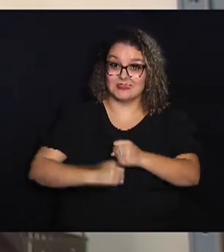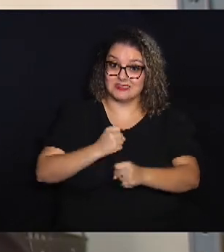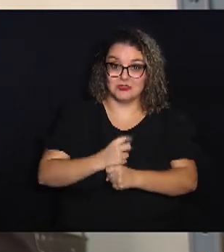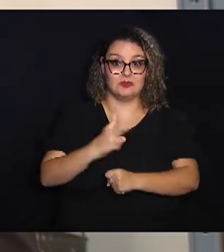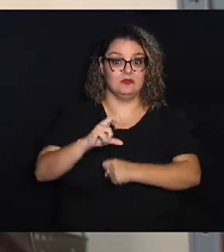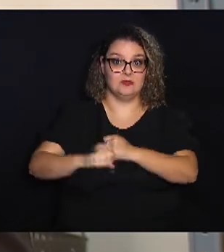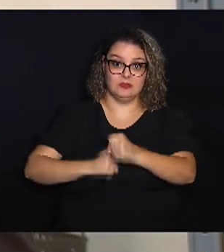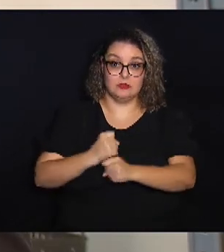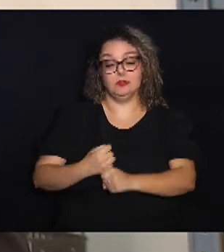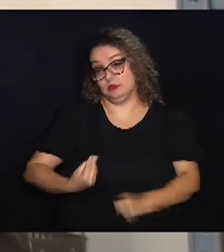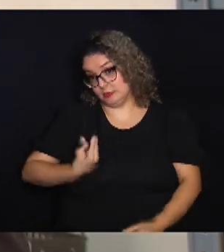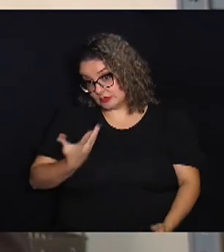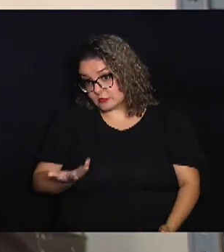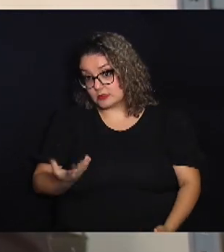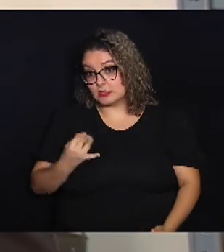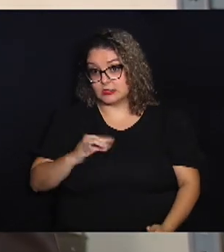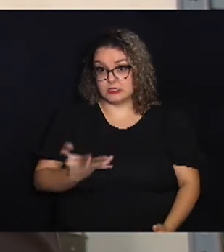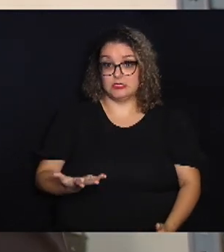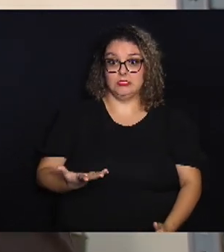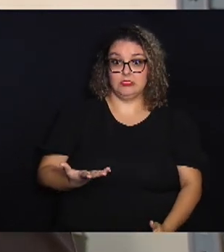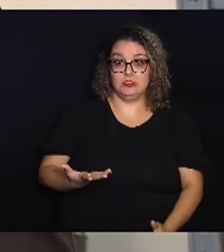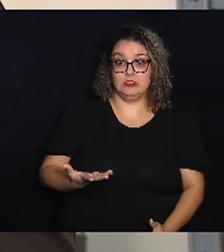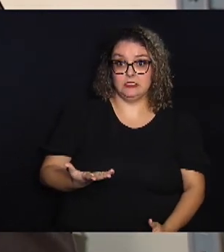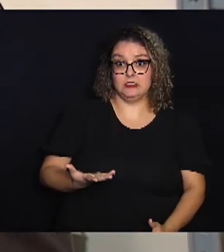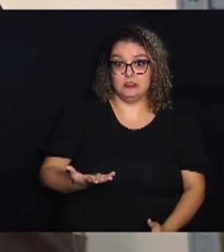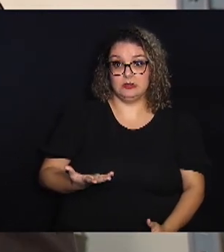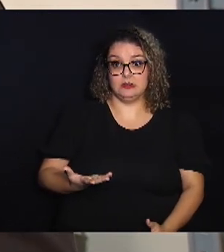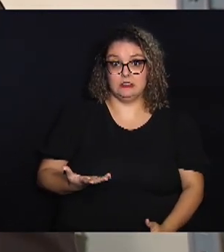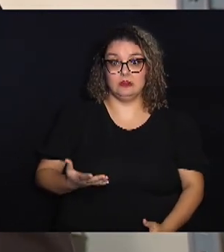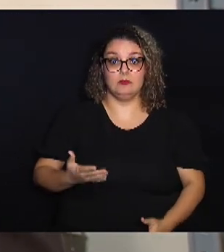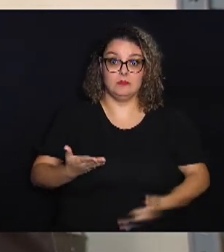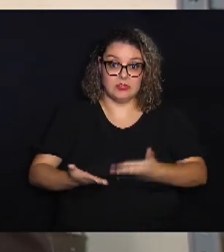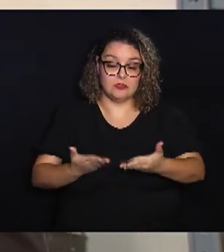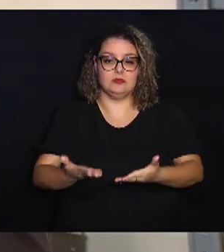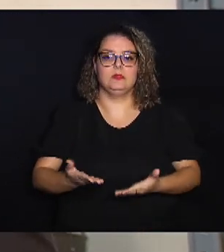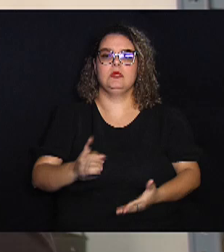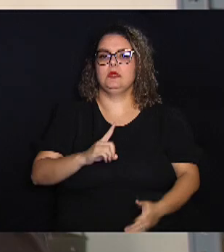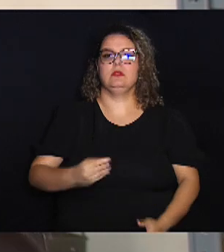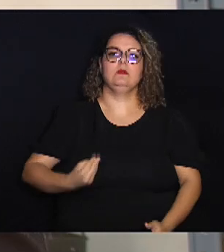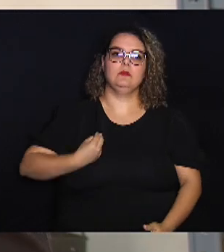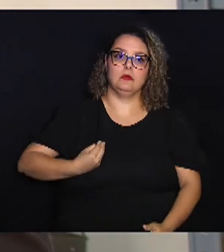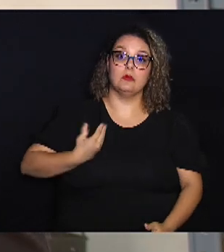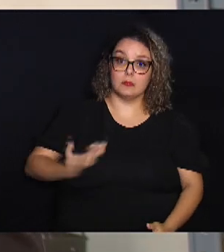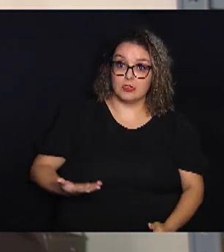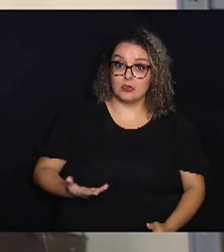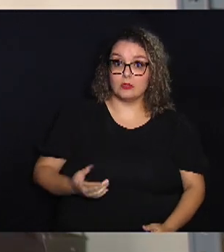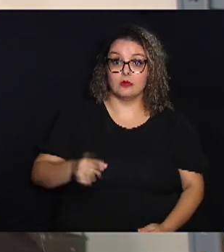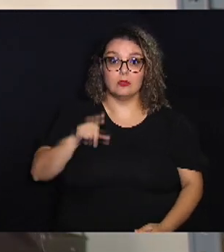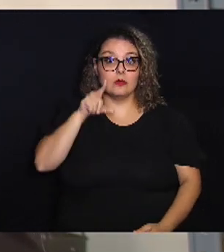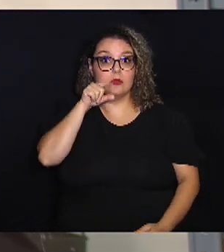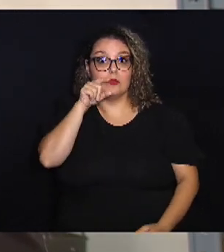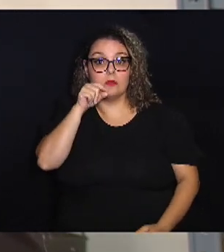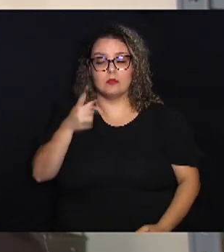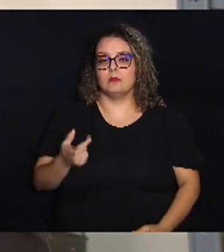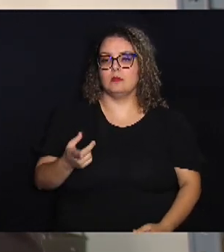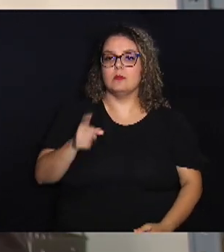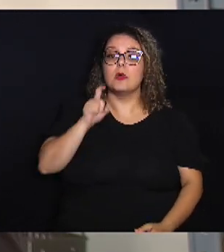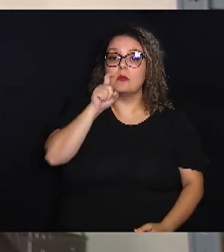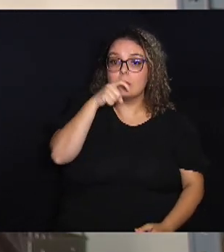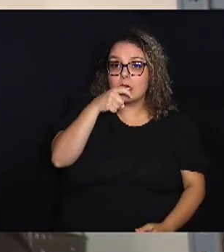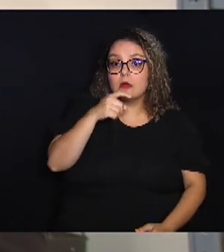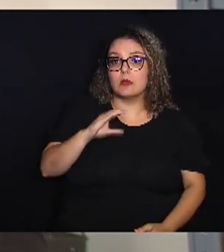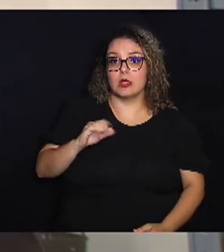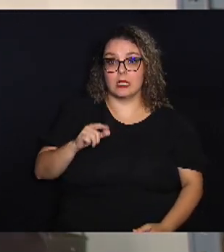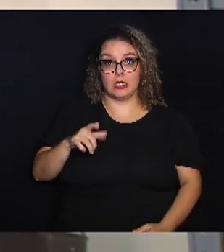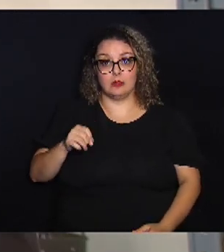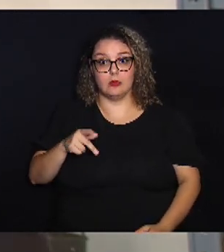estão vivos. Se fosse um coelho nesse cuidado, não sobreviveria. Um papagaio, uma calopsita não sobreviveria. Mas a